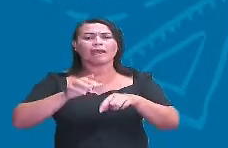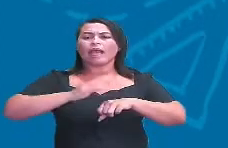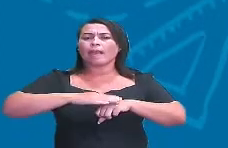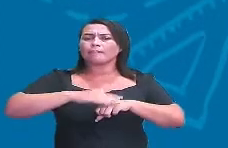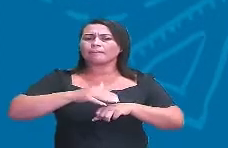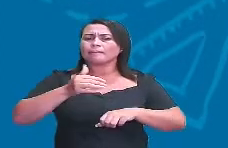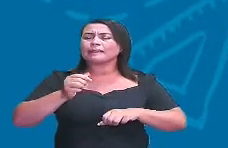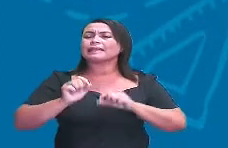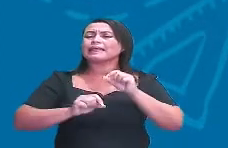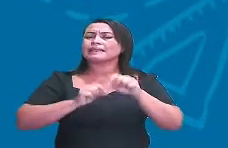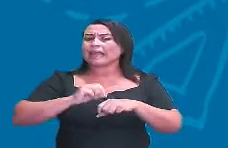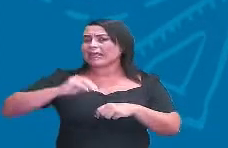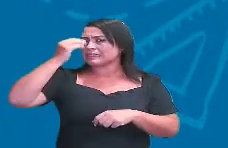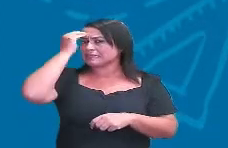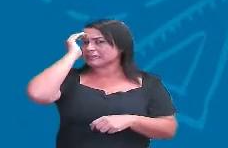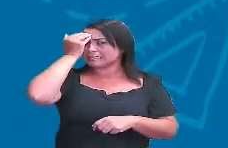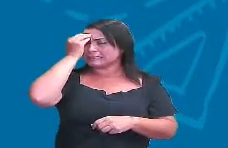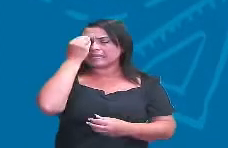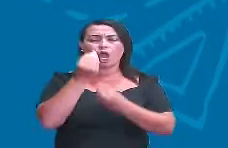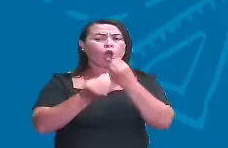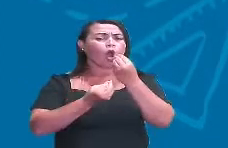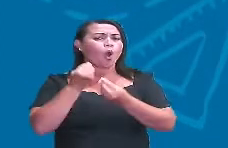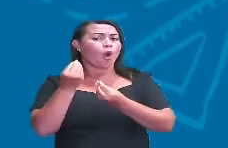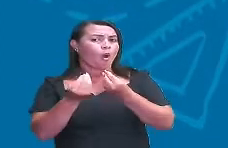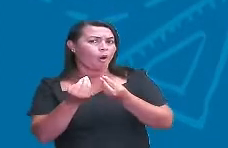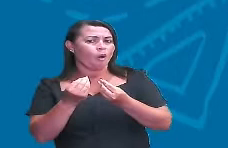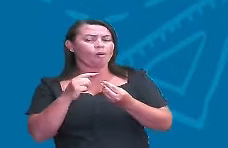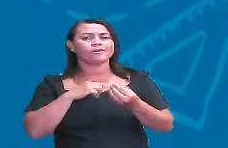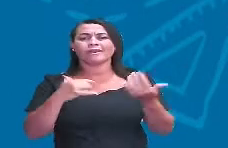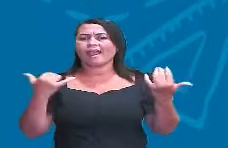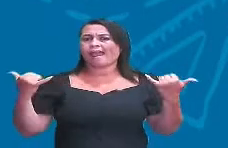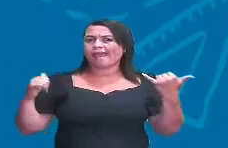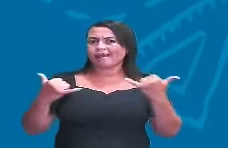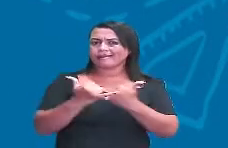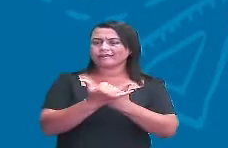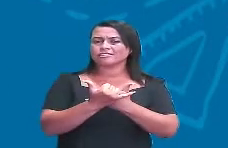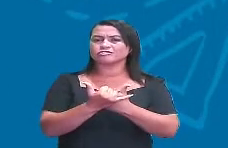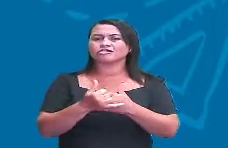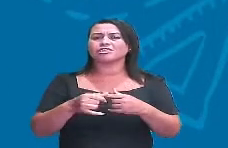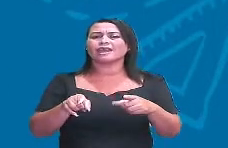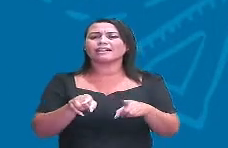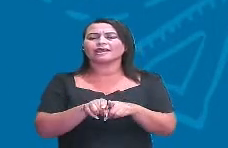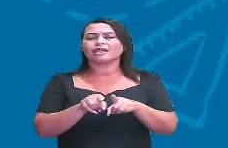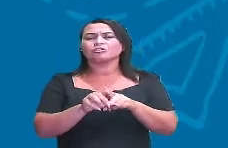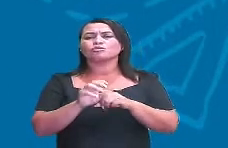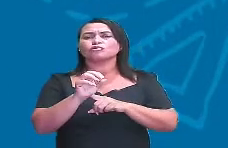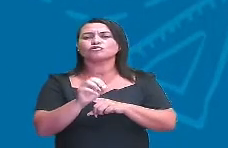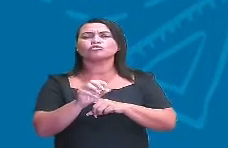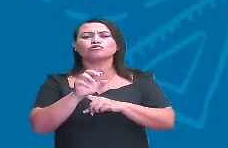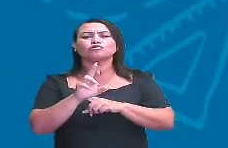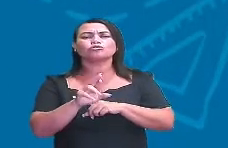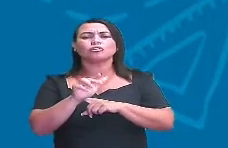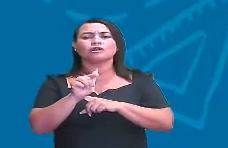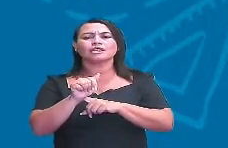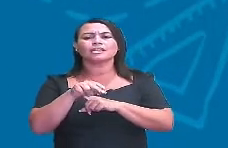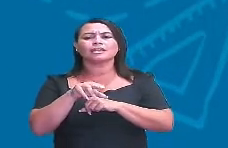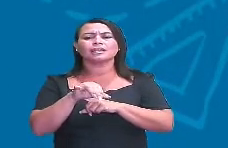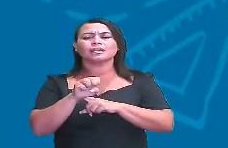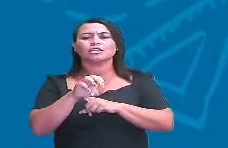habilidade de entender como ocorre a obtenção de energia entre os organismos produtores